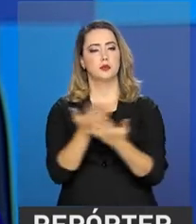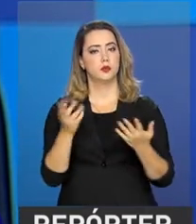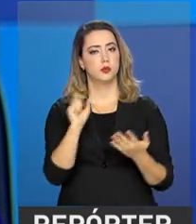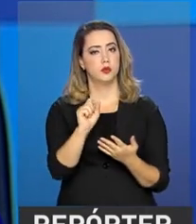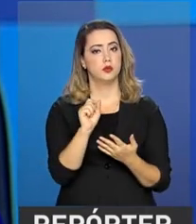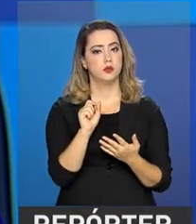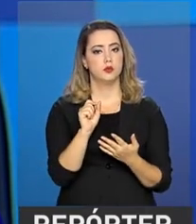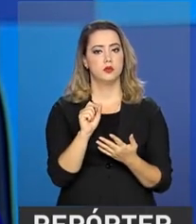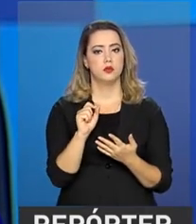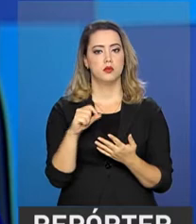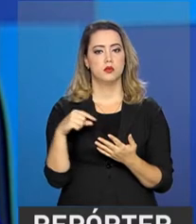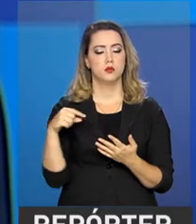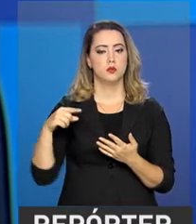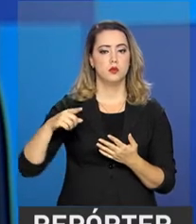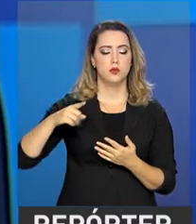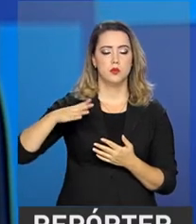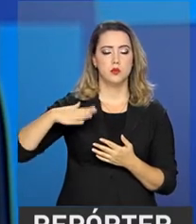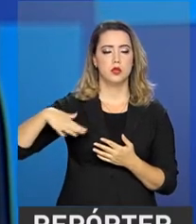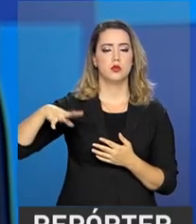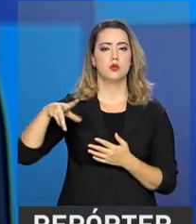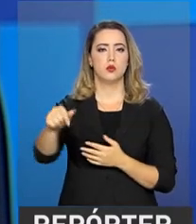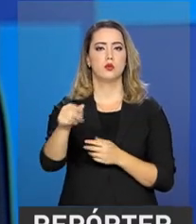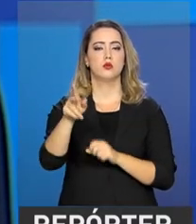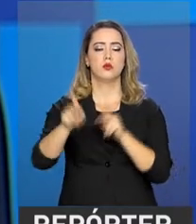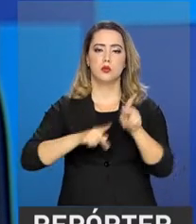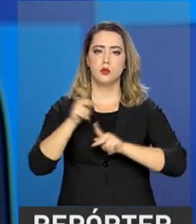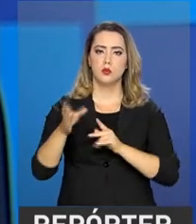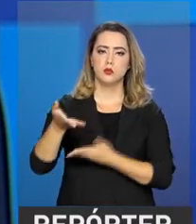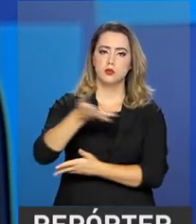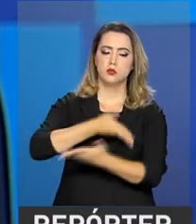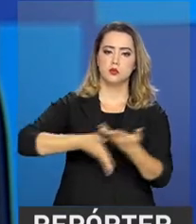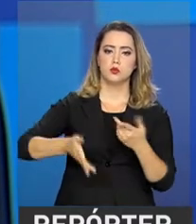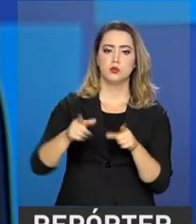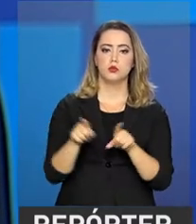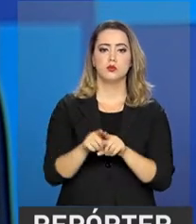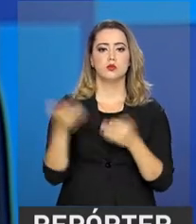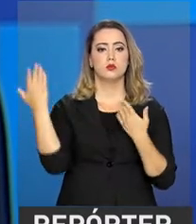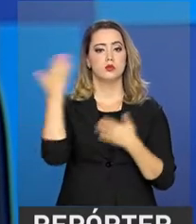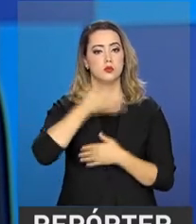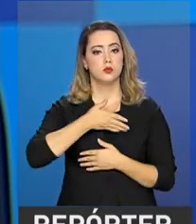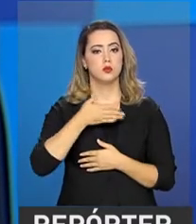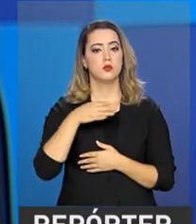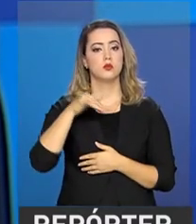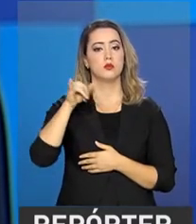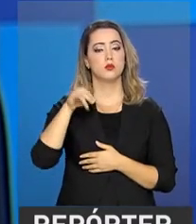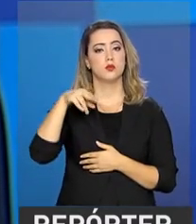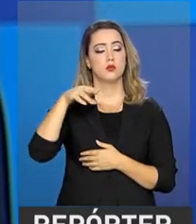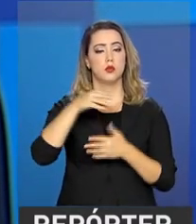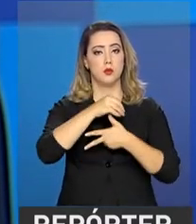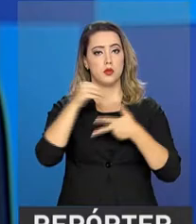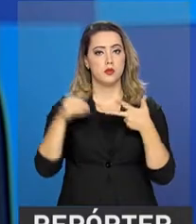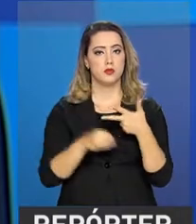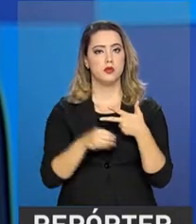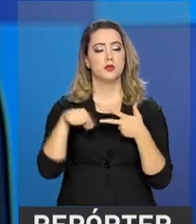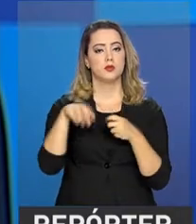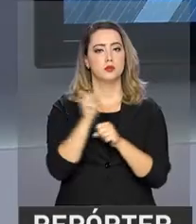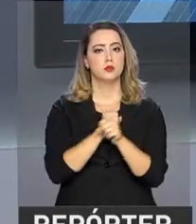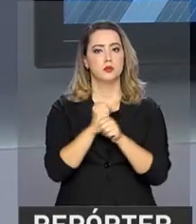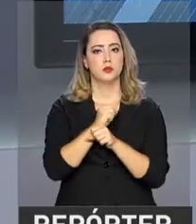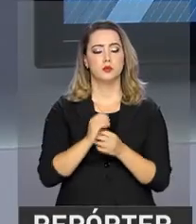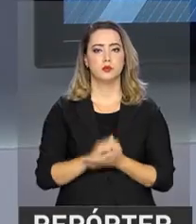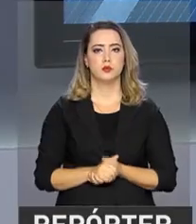para pra toda a população envolvida diretamente na aplicação do enem em 2017